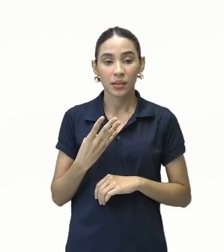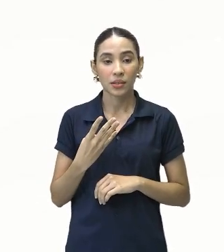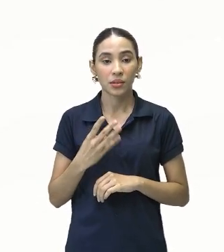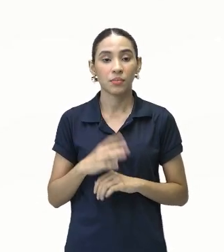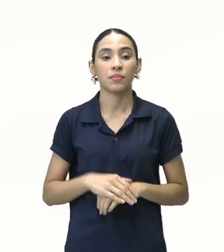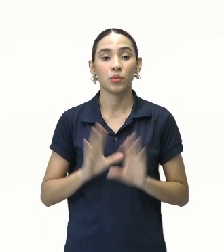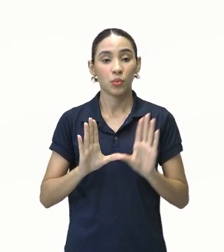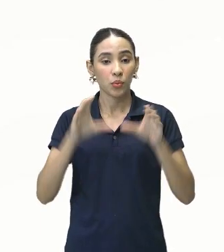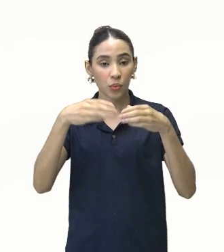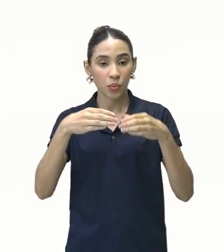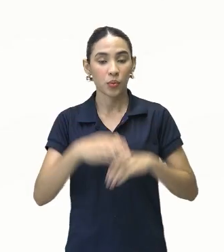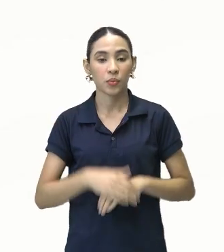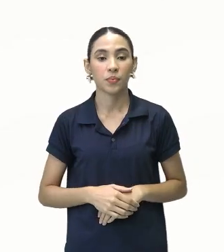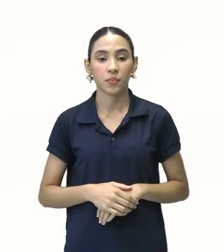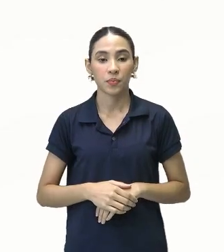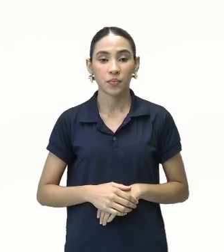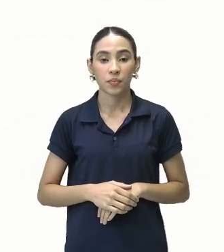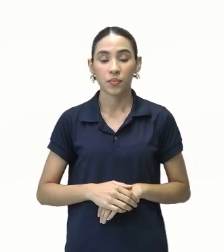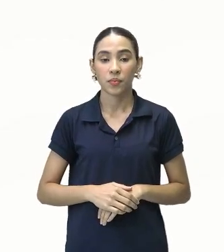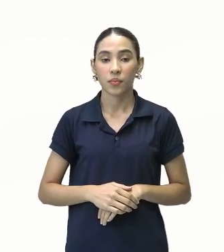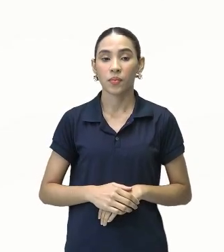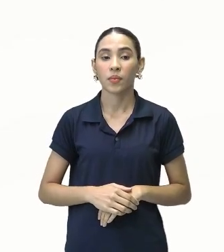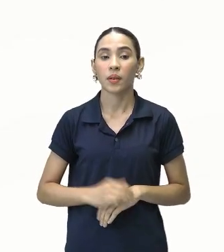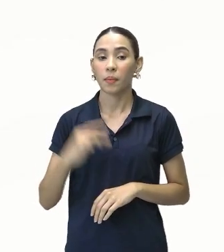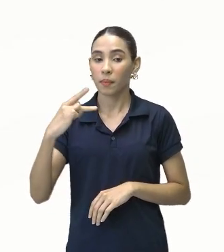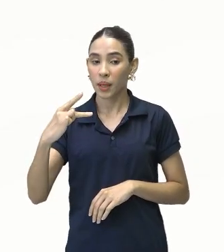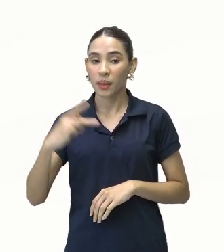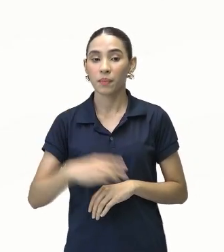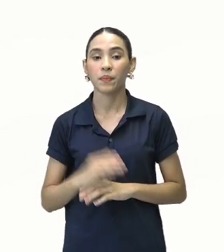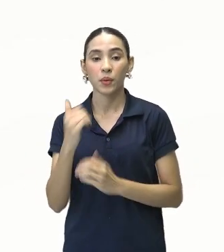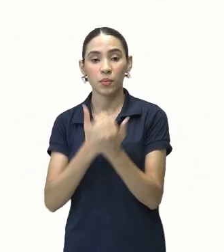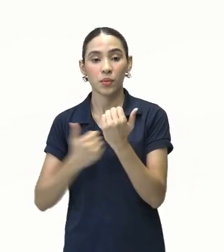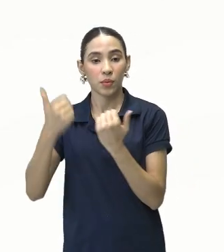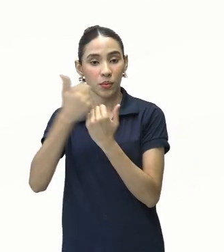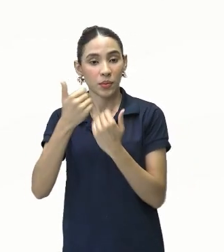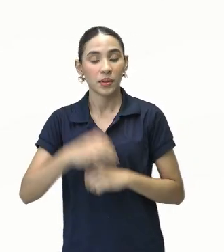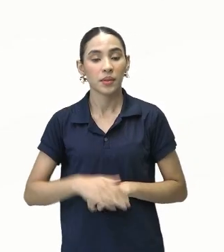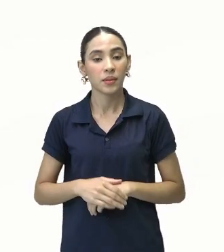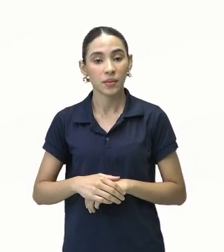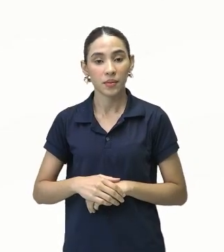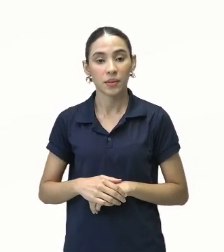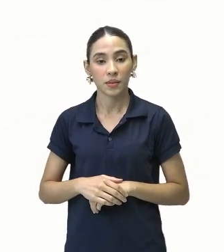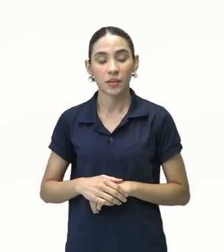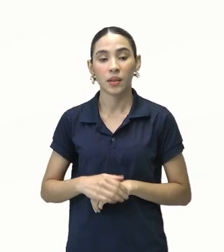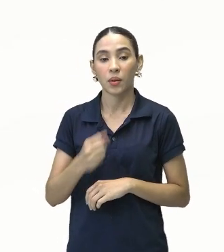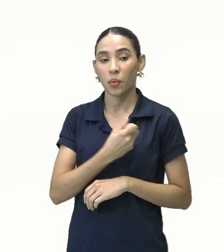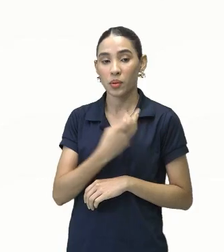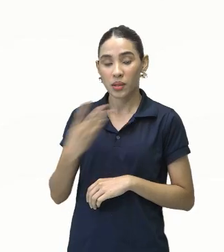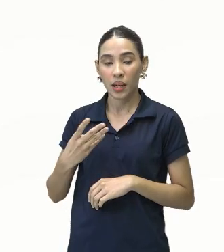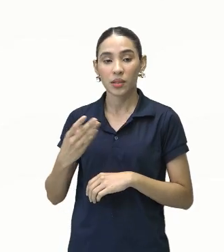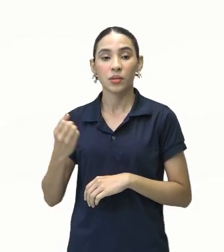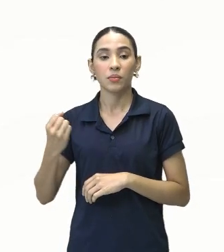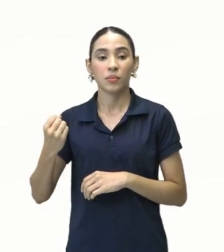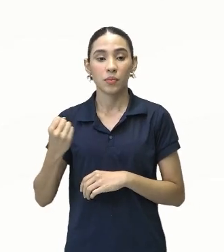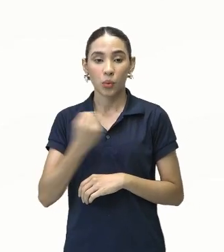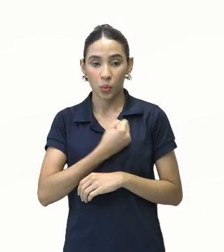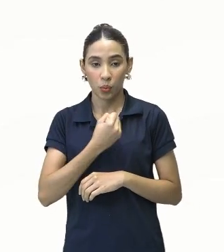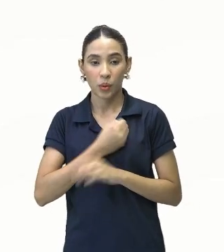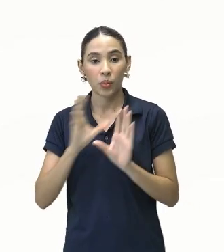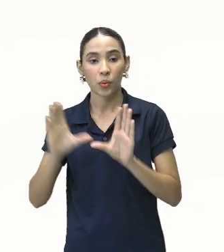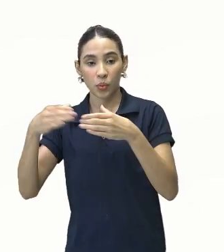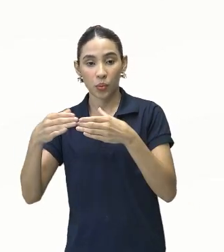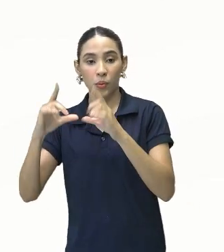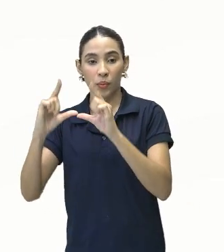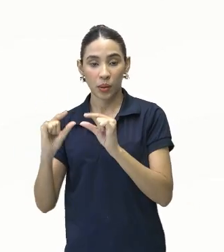do meu conjunto. E onde tiver P, você vai substituir ali pela quantidade de elementos do meu